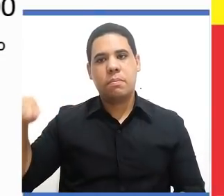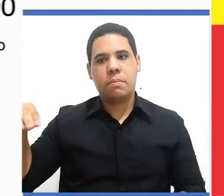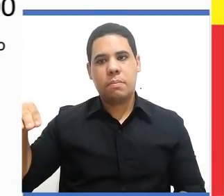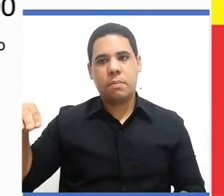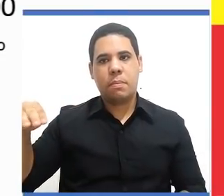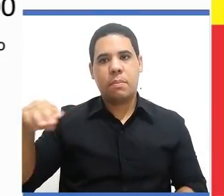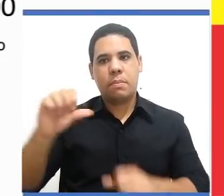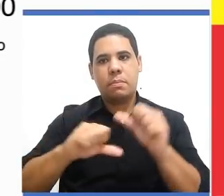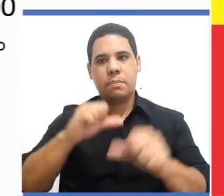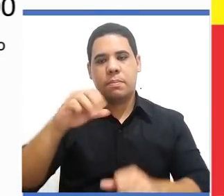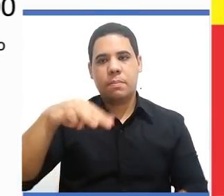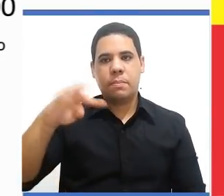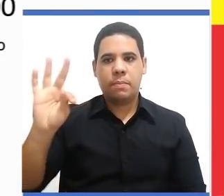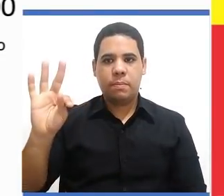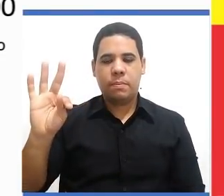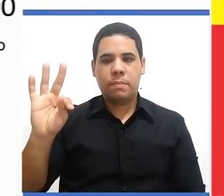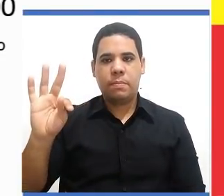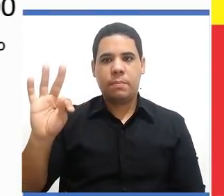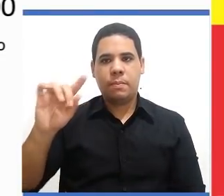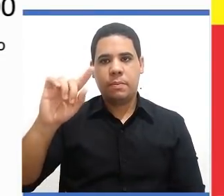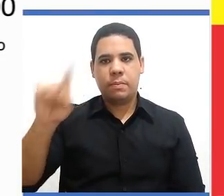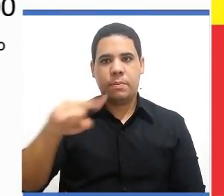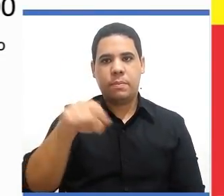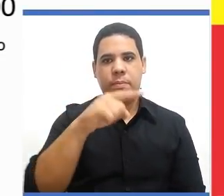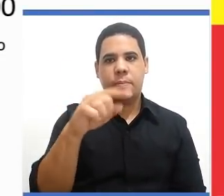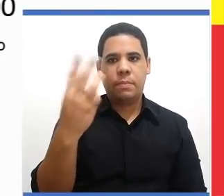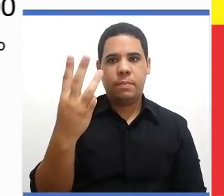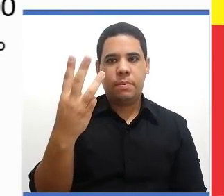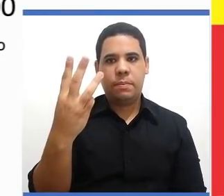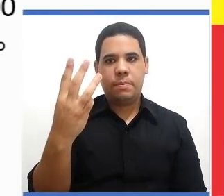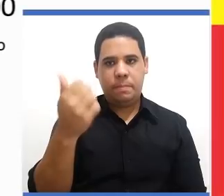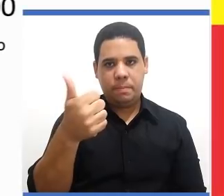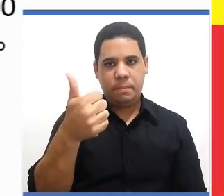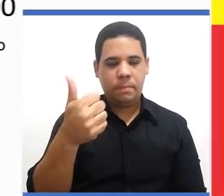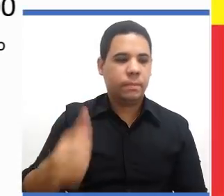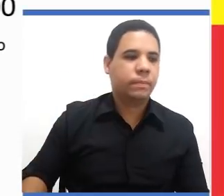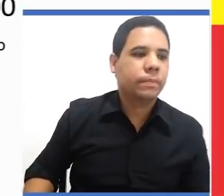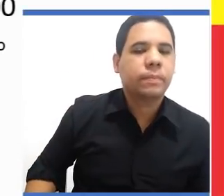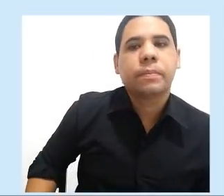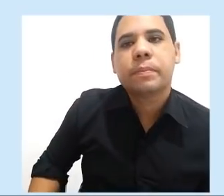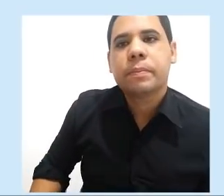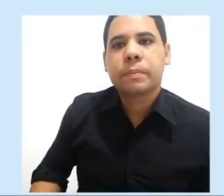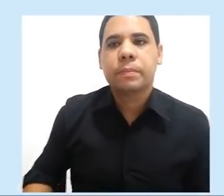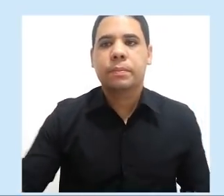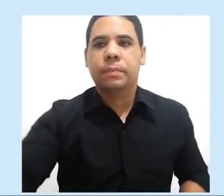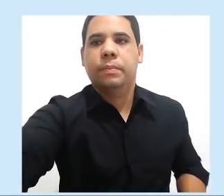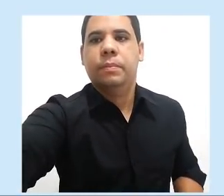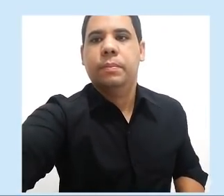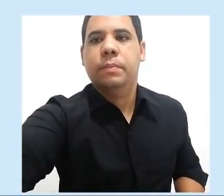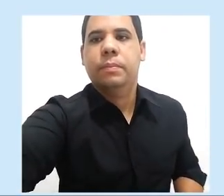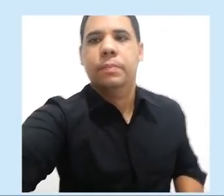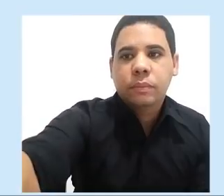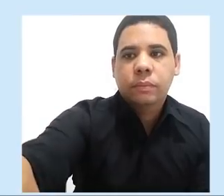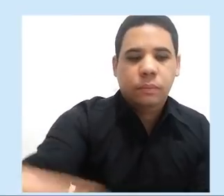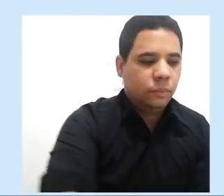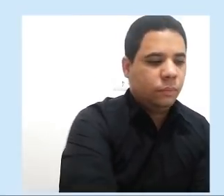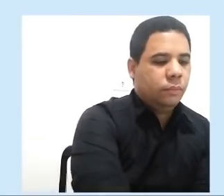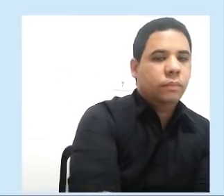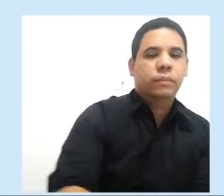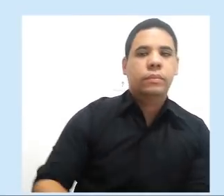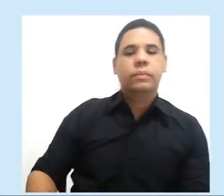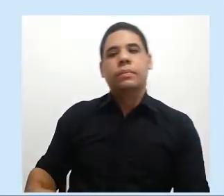é 2,3 metros. Certo? Só que é o seguinte, como a gente consegue